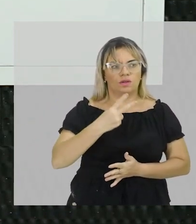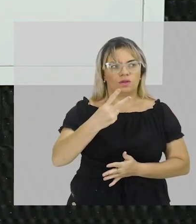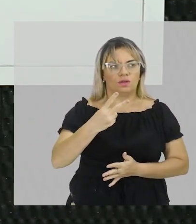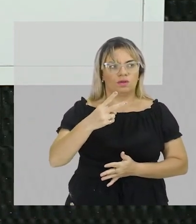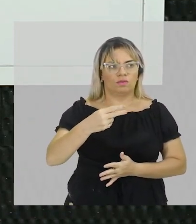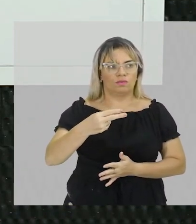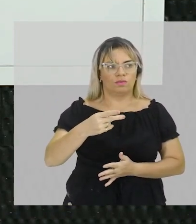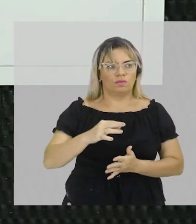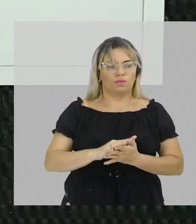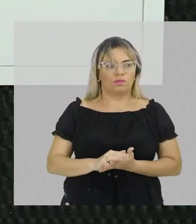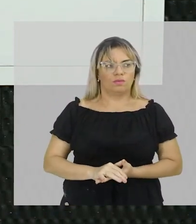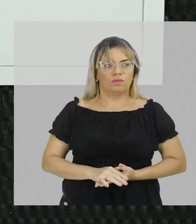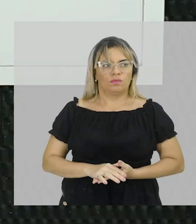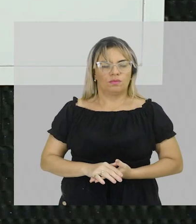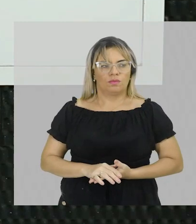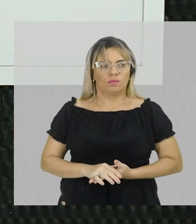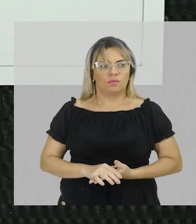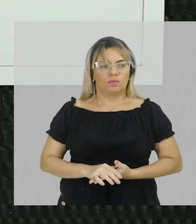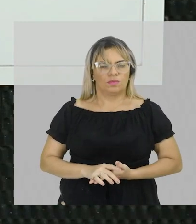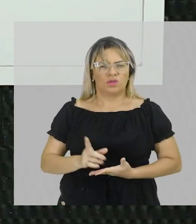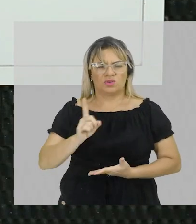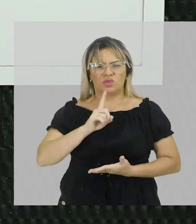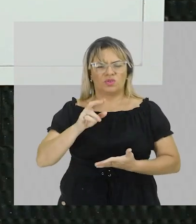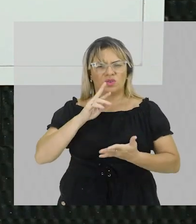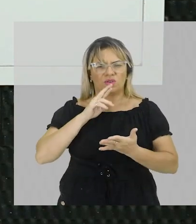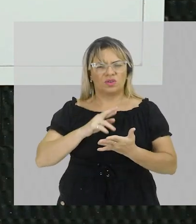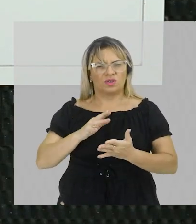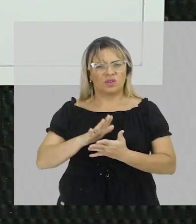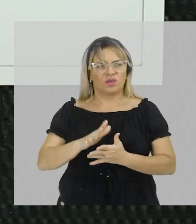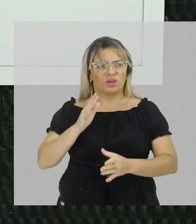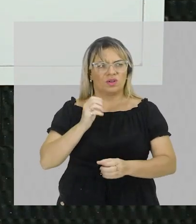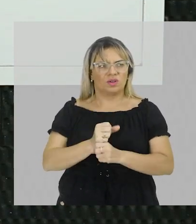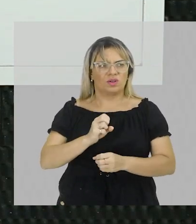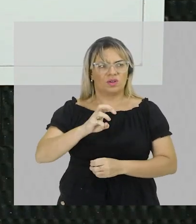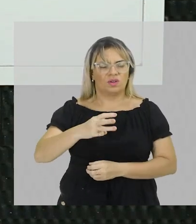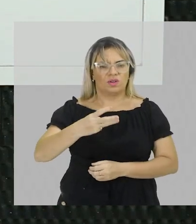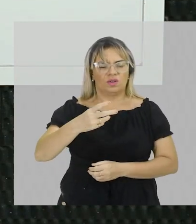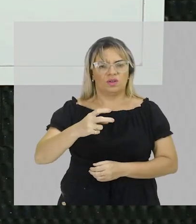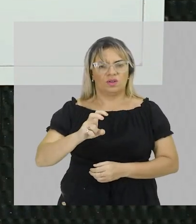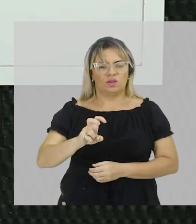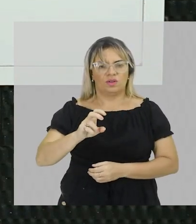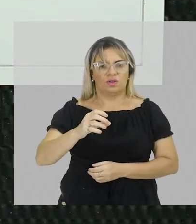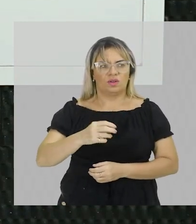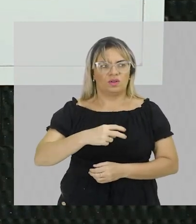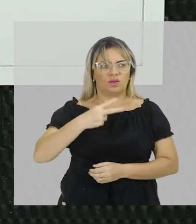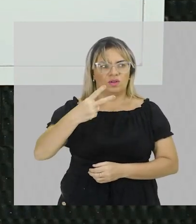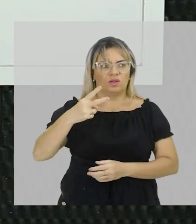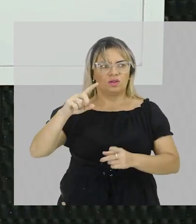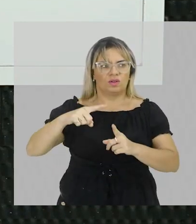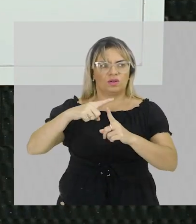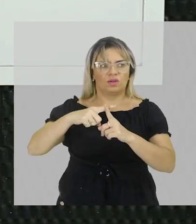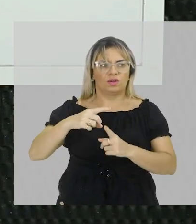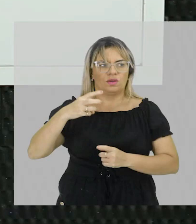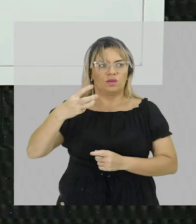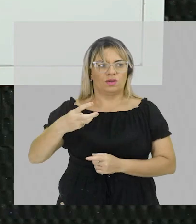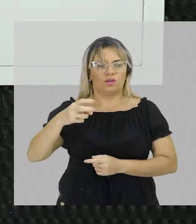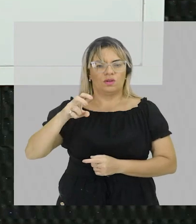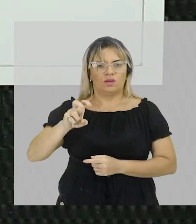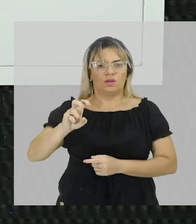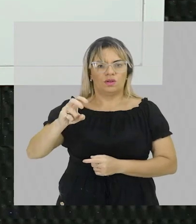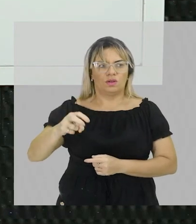igual. Não vou resolver isso aqui não. Deixar esse 35 ao quadrado assim mesmo. Mais 35 ao quadrado.